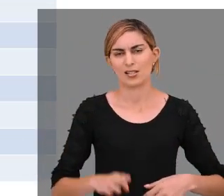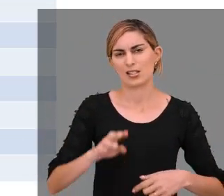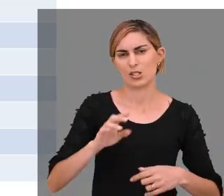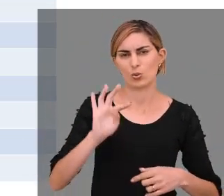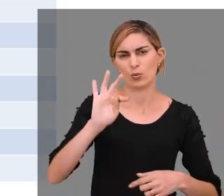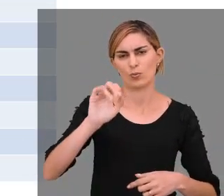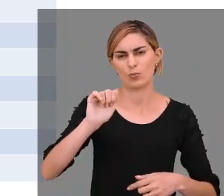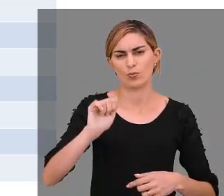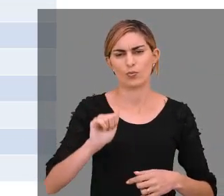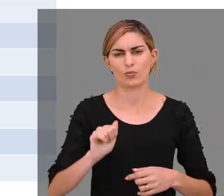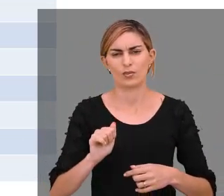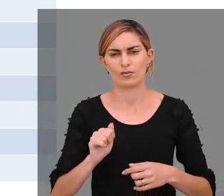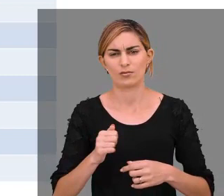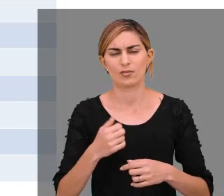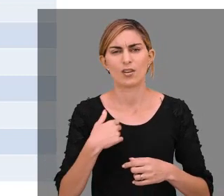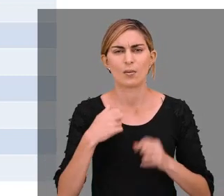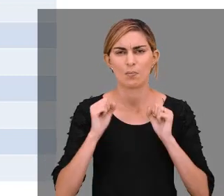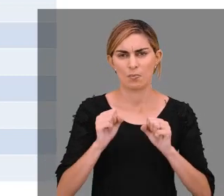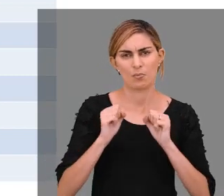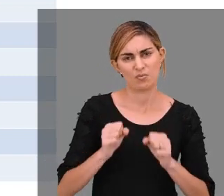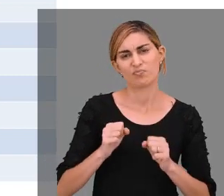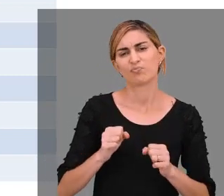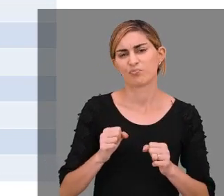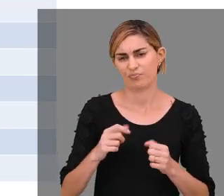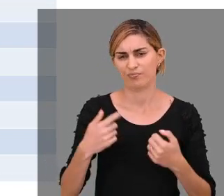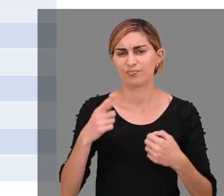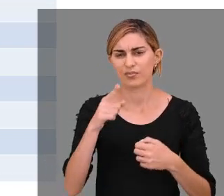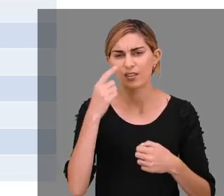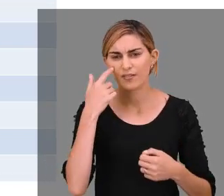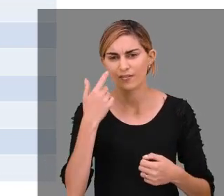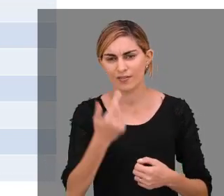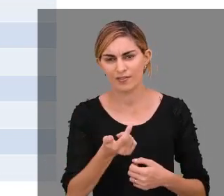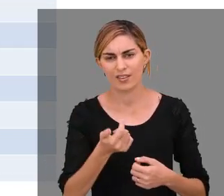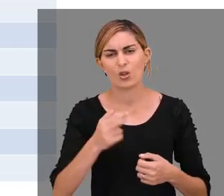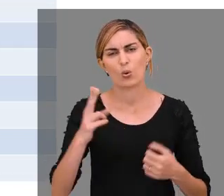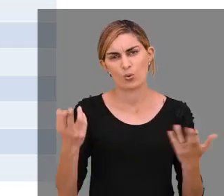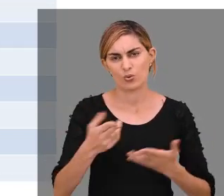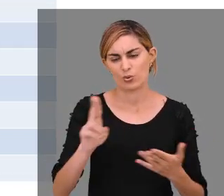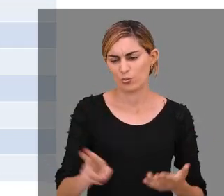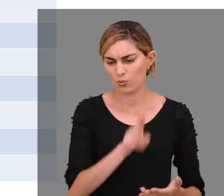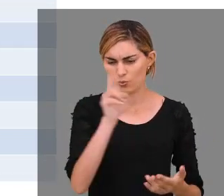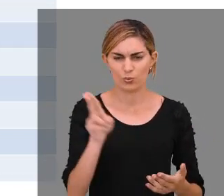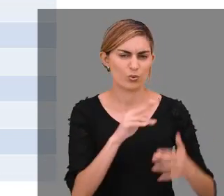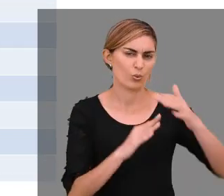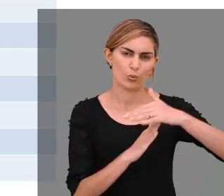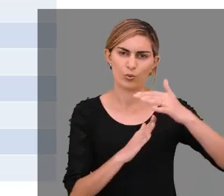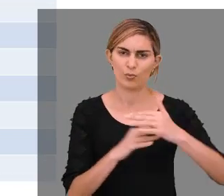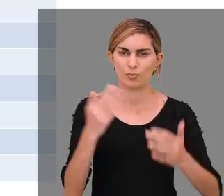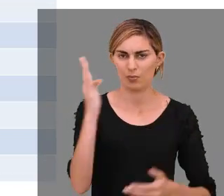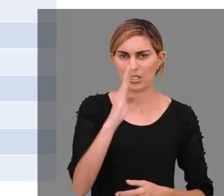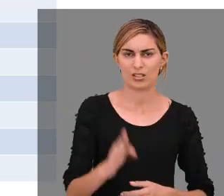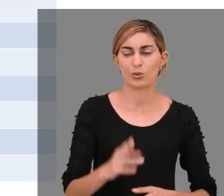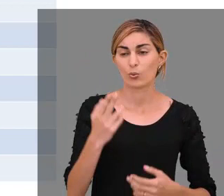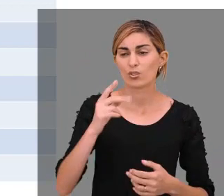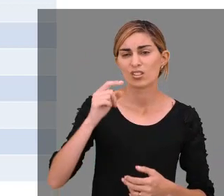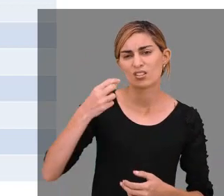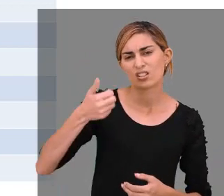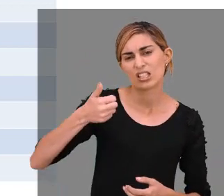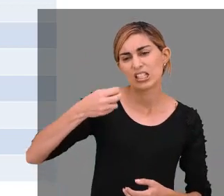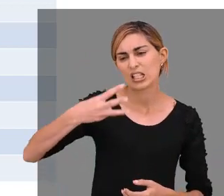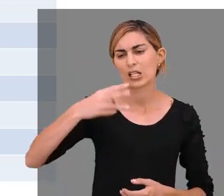vamos dizer assim, por desejar. A gente hoje reutiliza e recicla